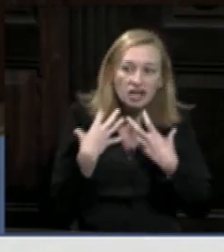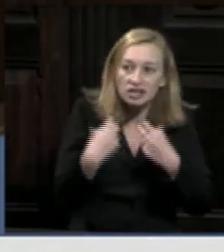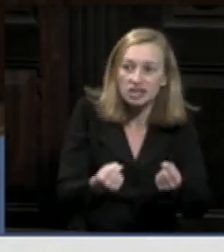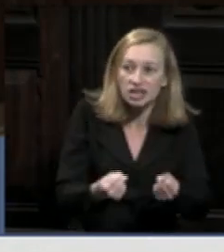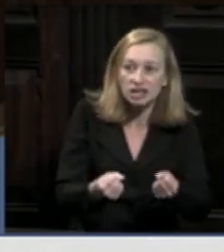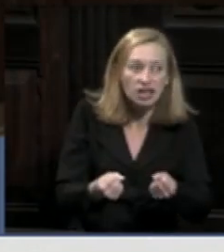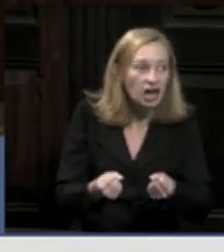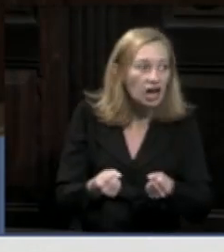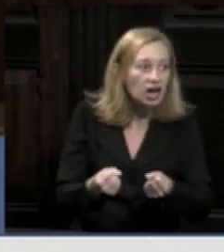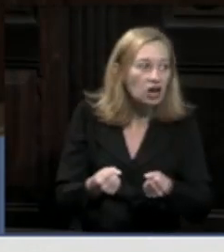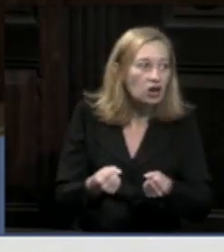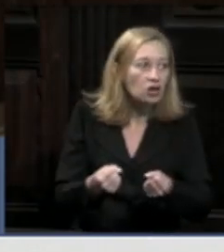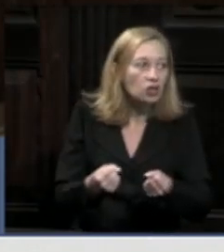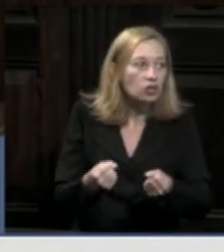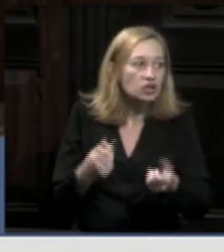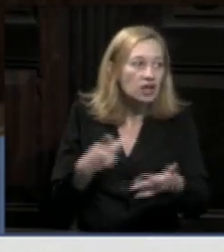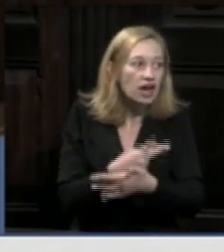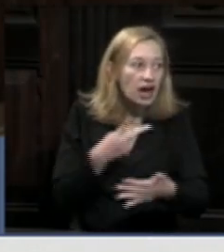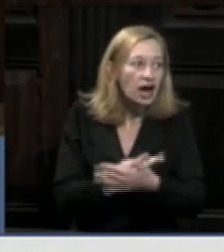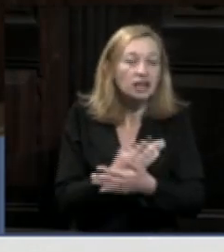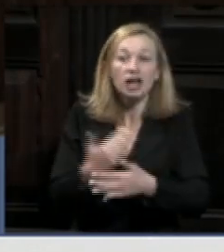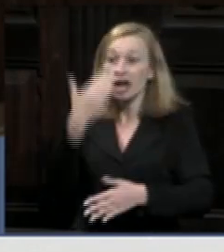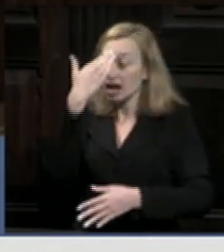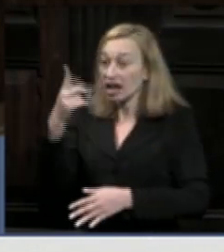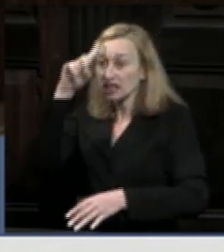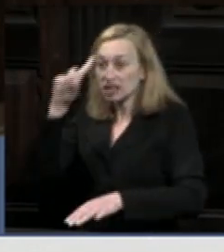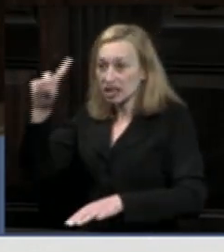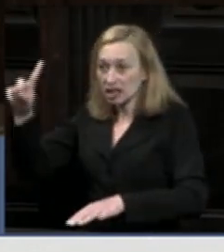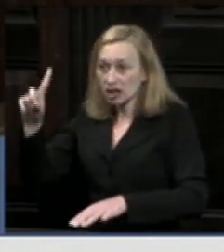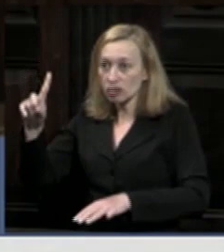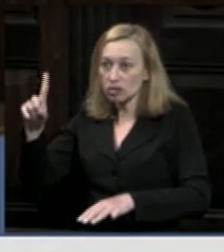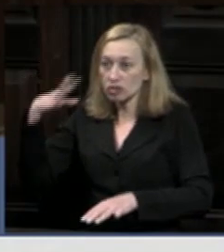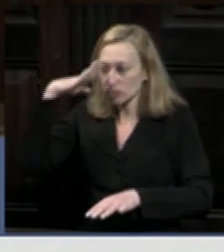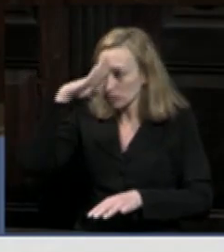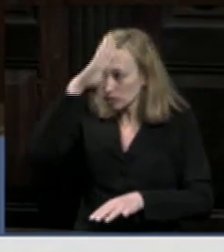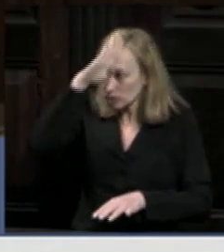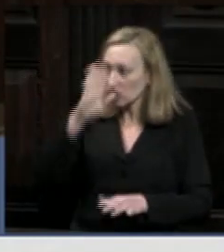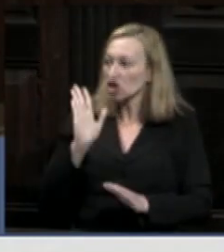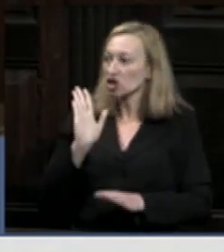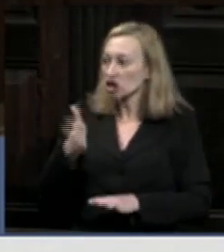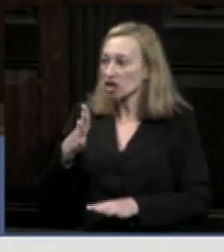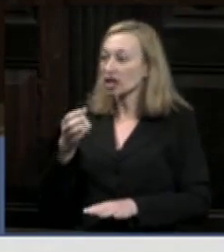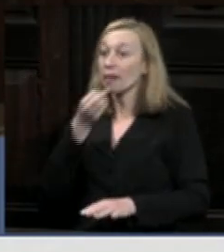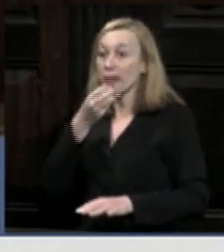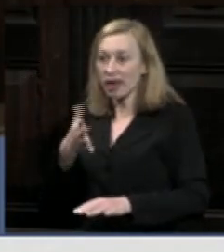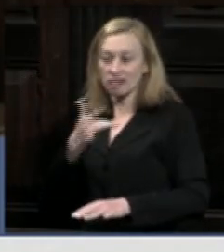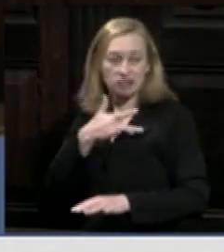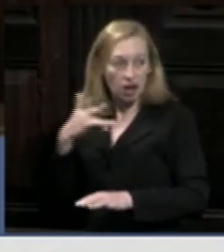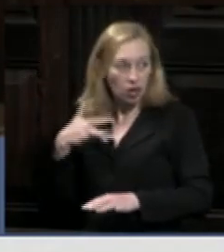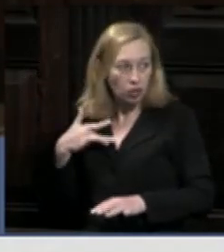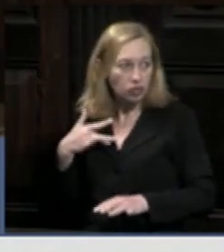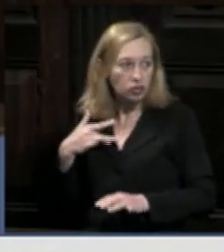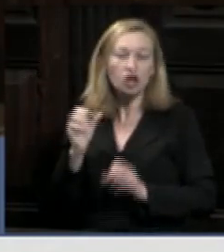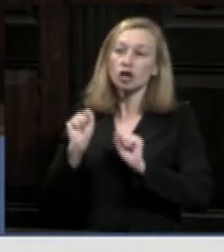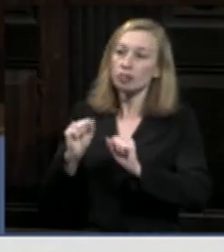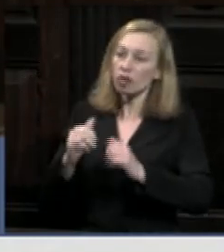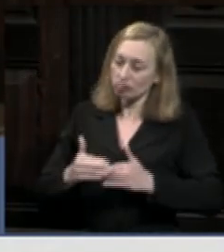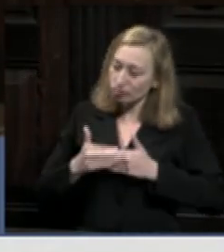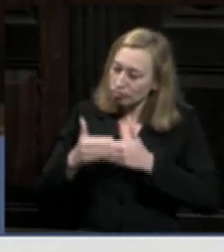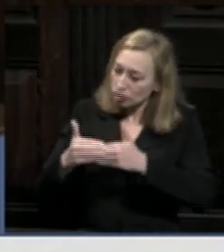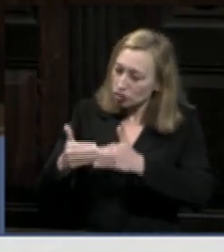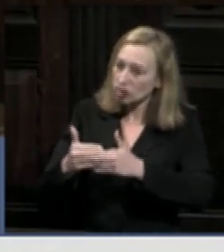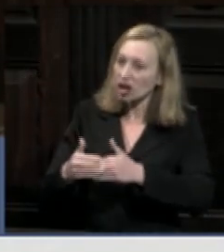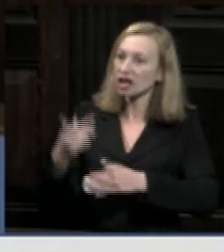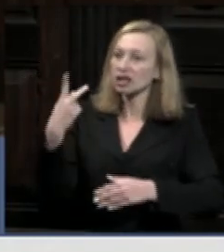covatti e graças a deus jair bolsonaro já se recupera para que possa dar continuidade à